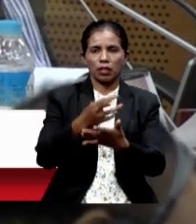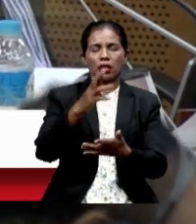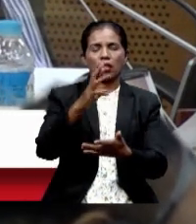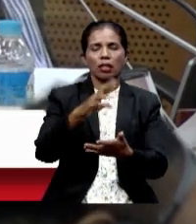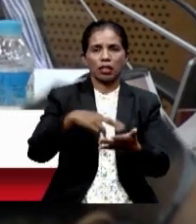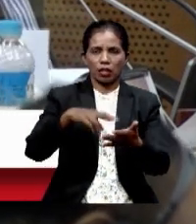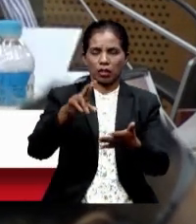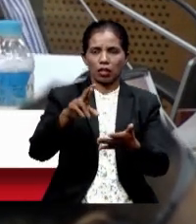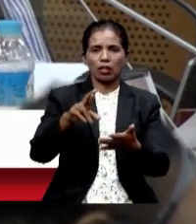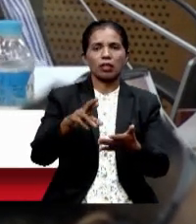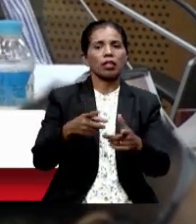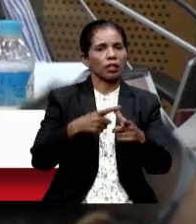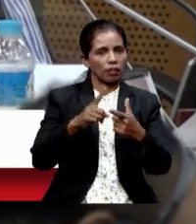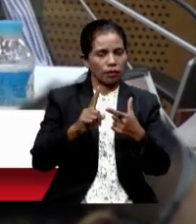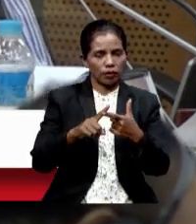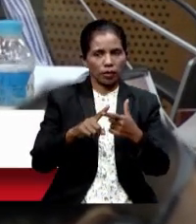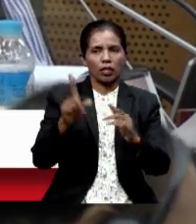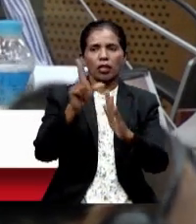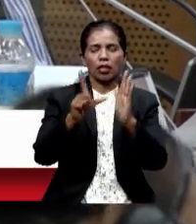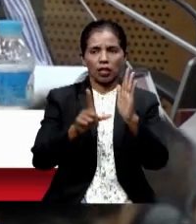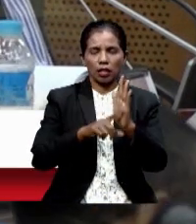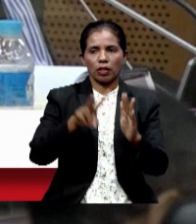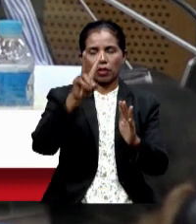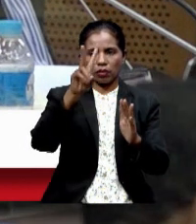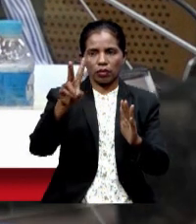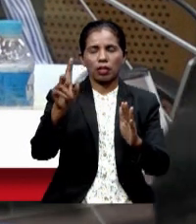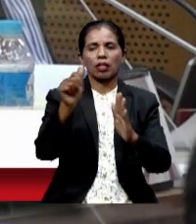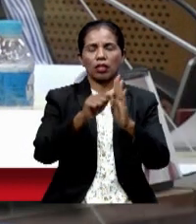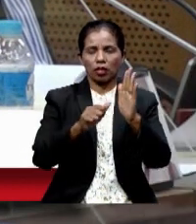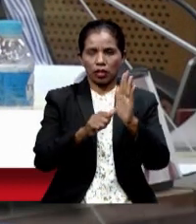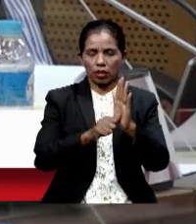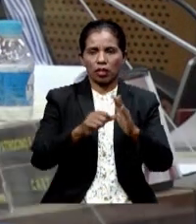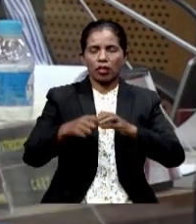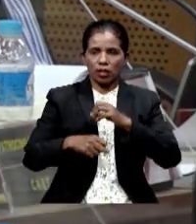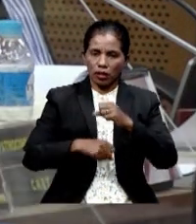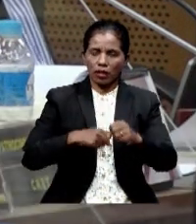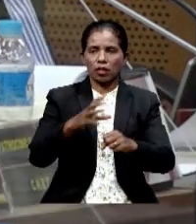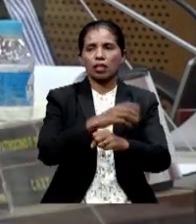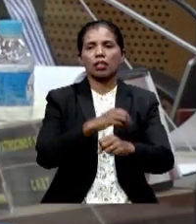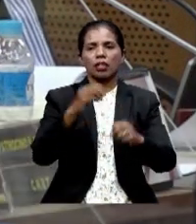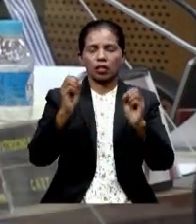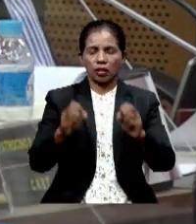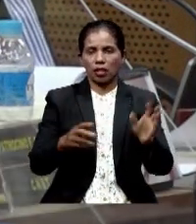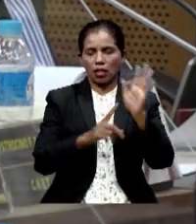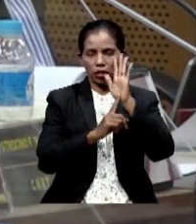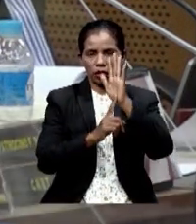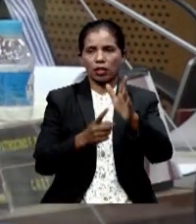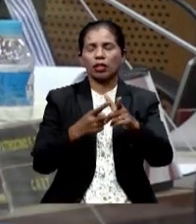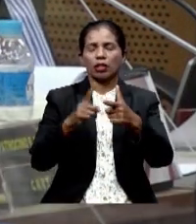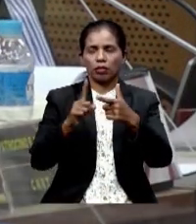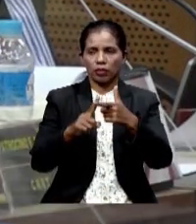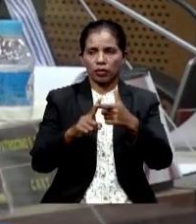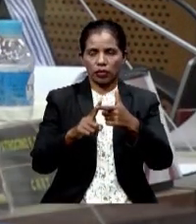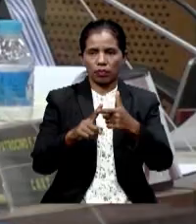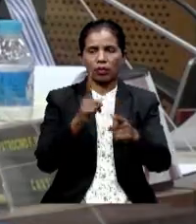promulga, depois lei rua nebe ni artigo, sofre alteração, tem que república para depois ne entra em